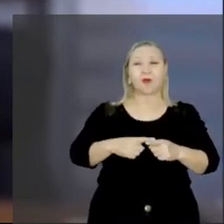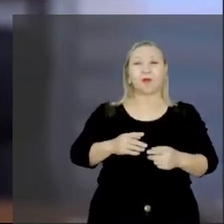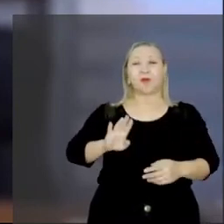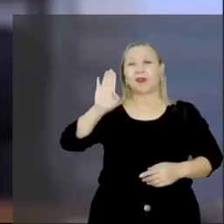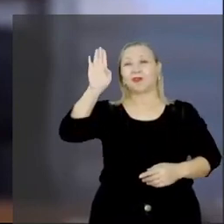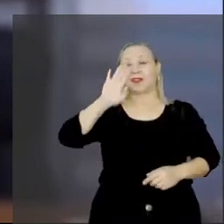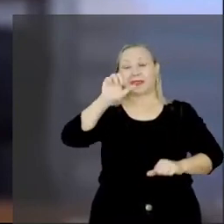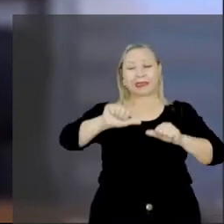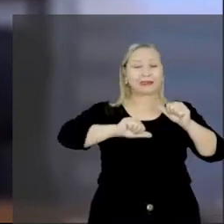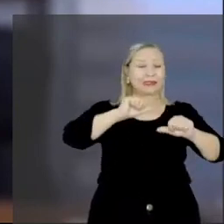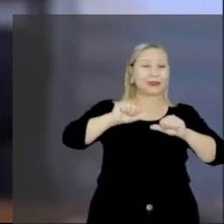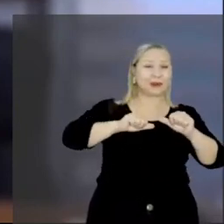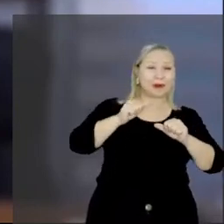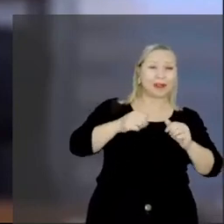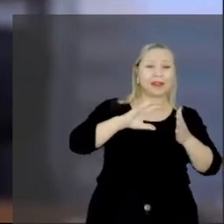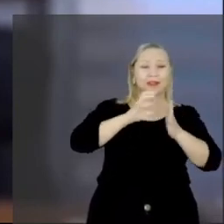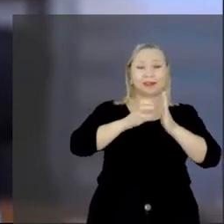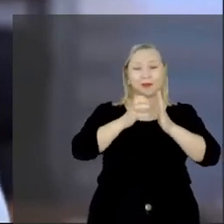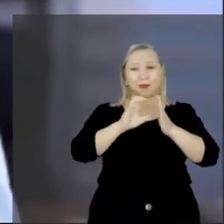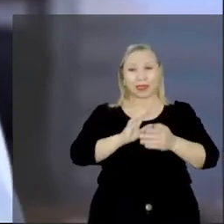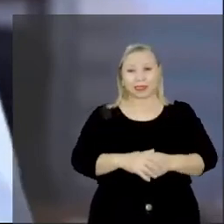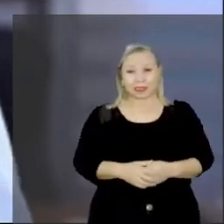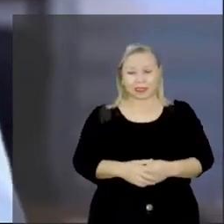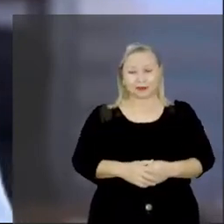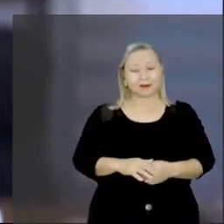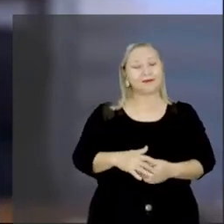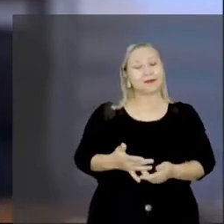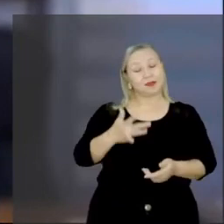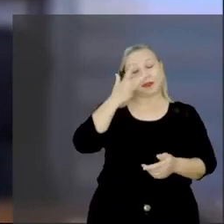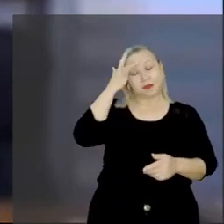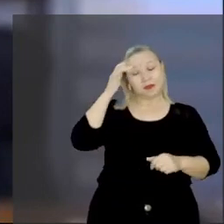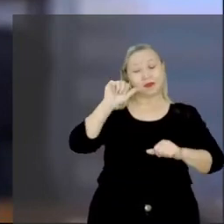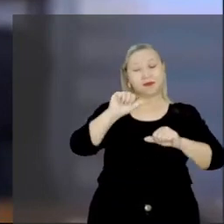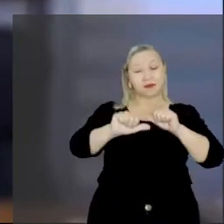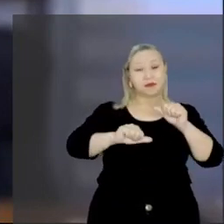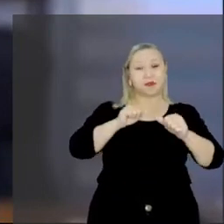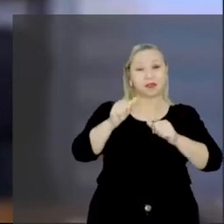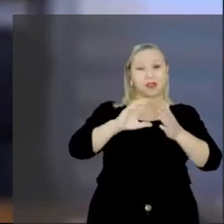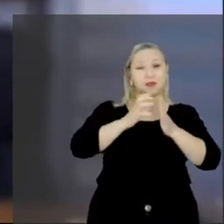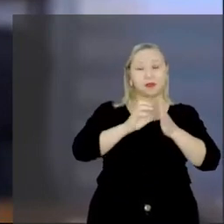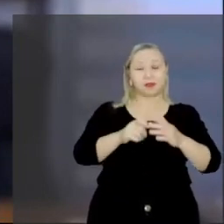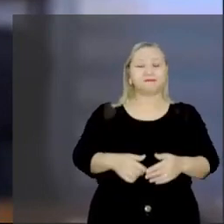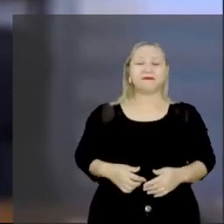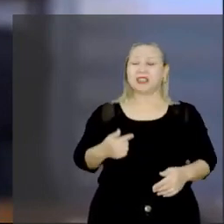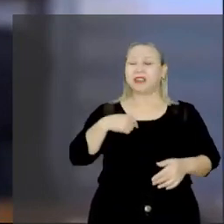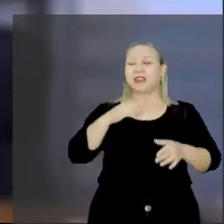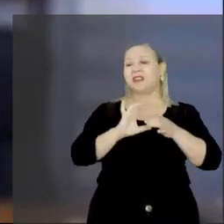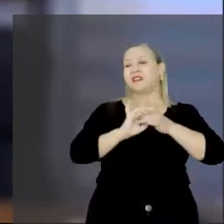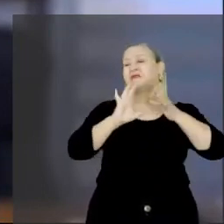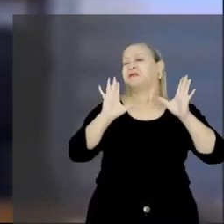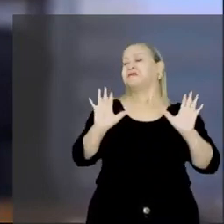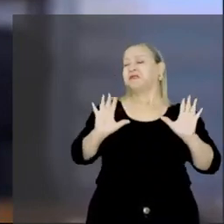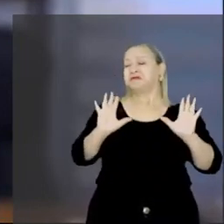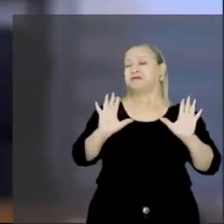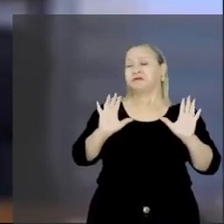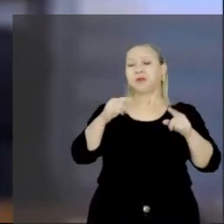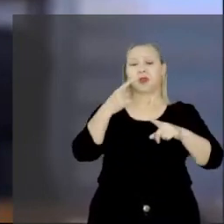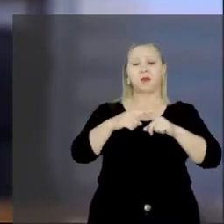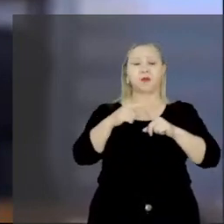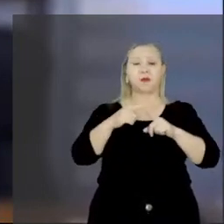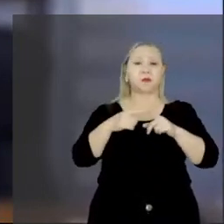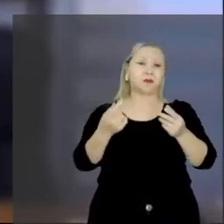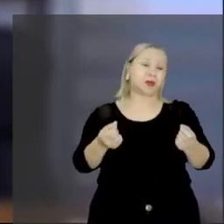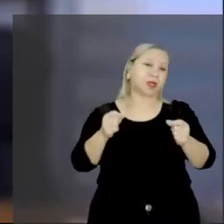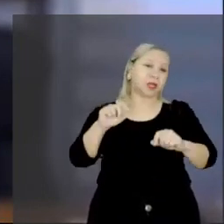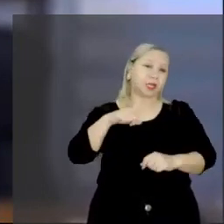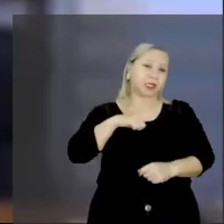nós pretendemos construir um movimento. Eu digo sempre para a minha presidenta Gleice, Dilene, que a minha candidatura não